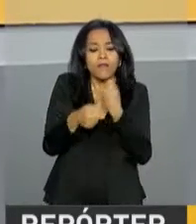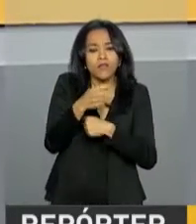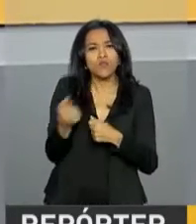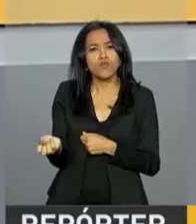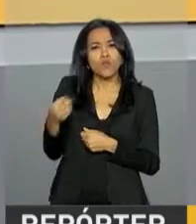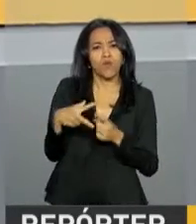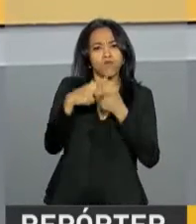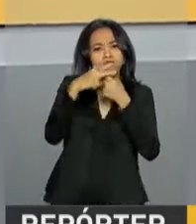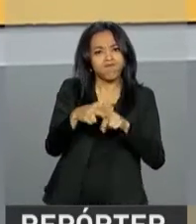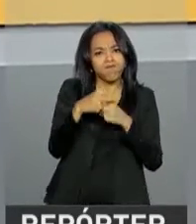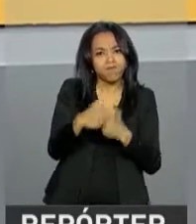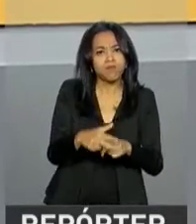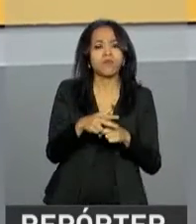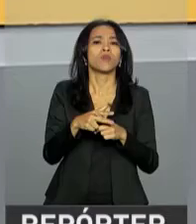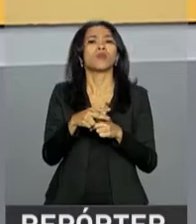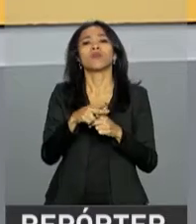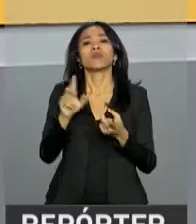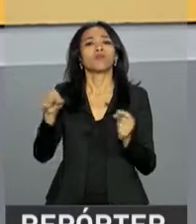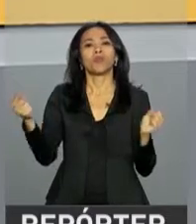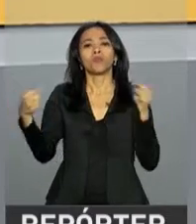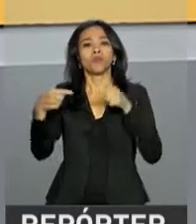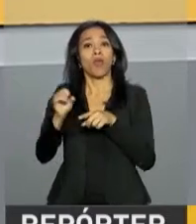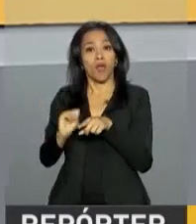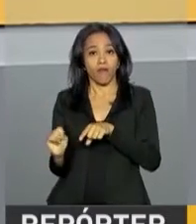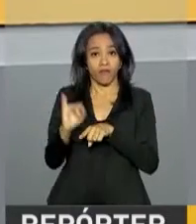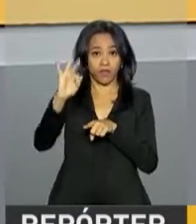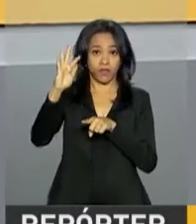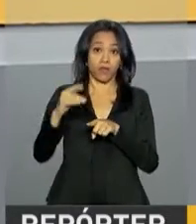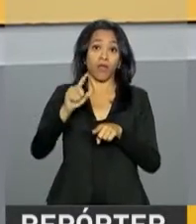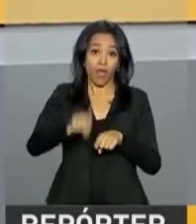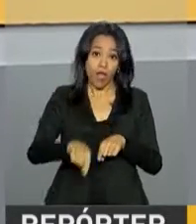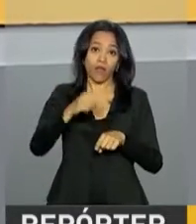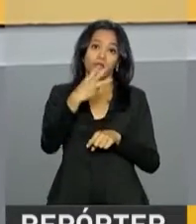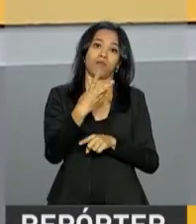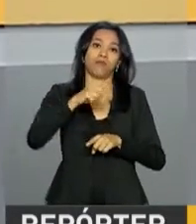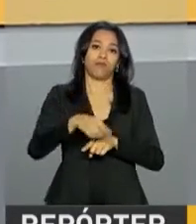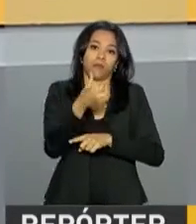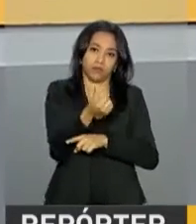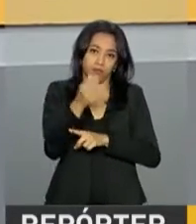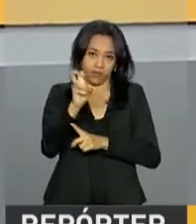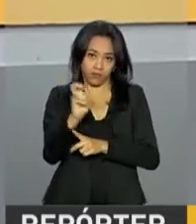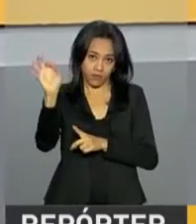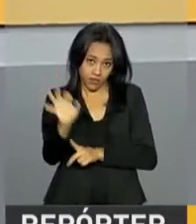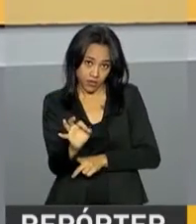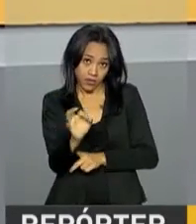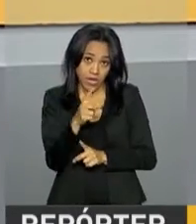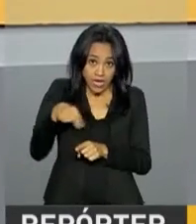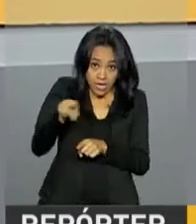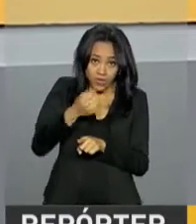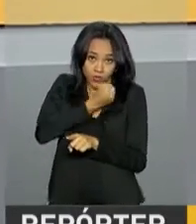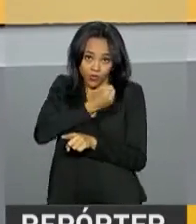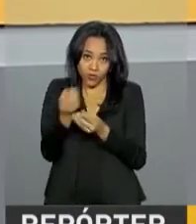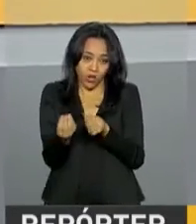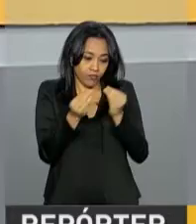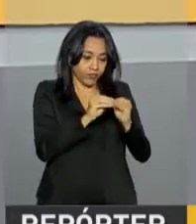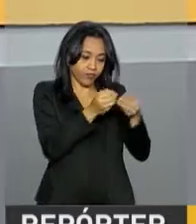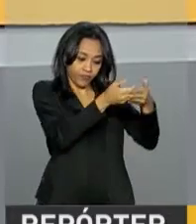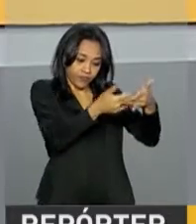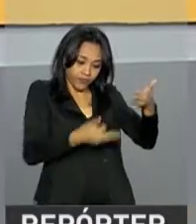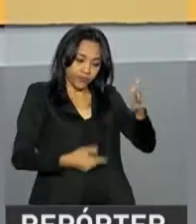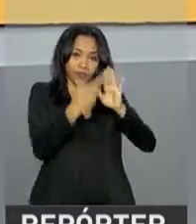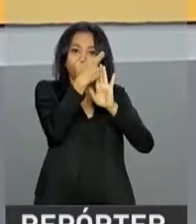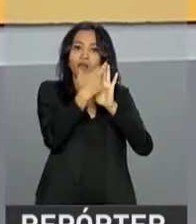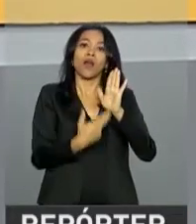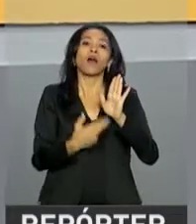na estimativa de inflação deste ano que passou para 3,65 por cento os números estão no boletim focus divulgado